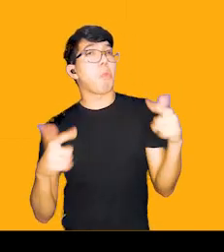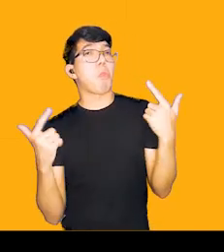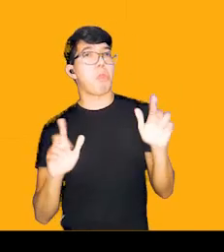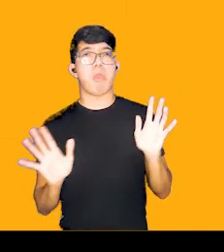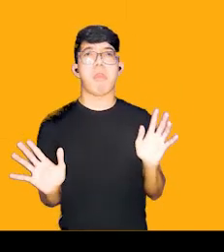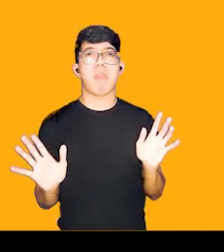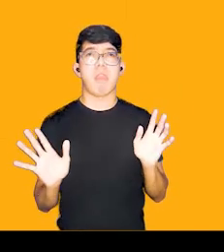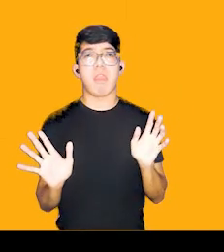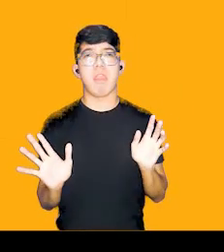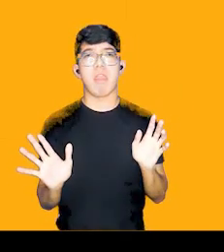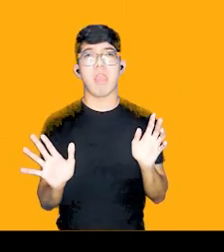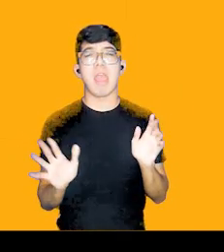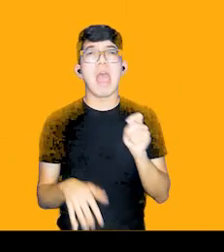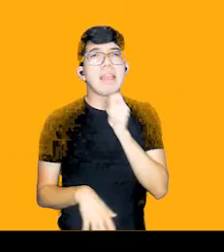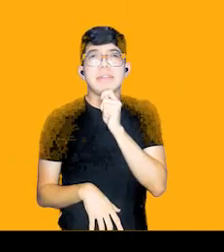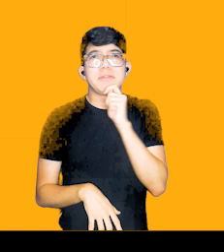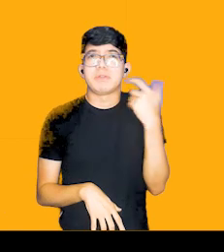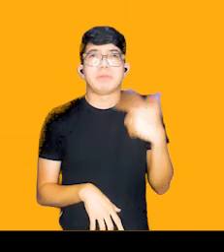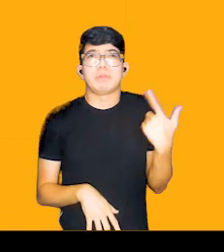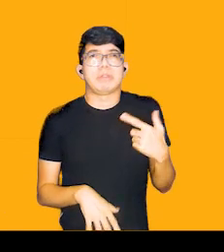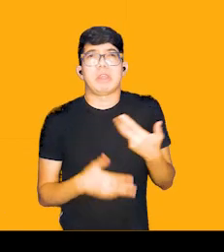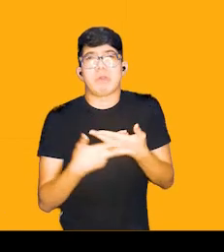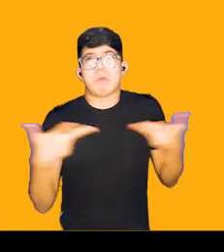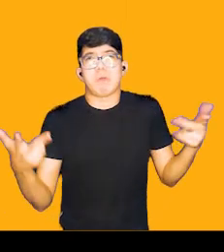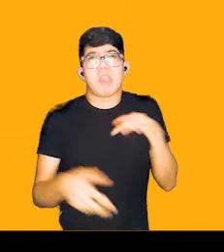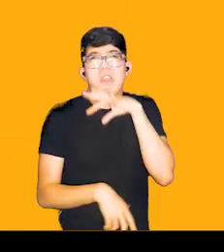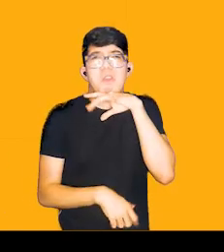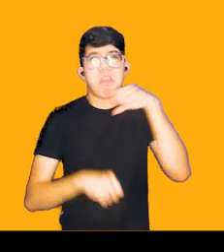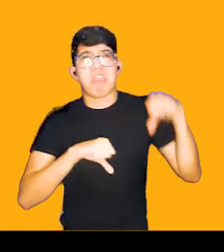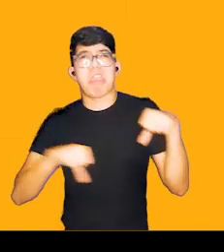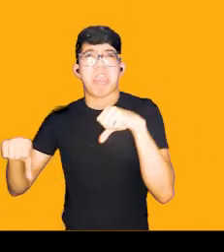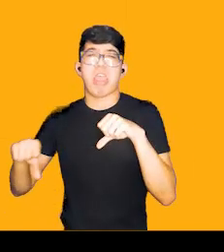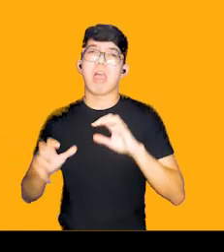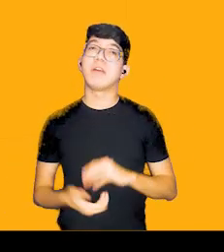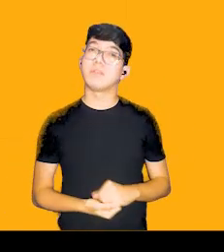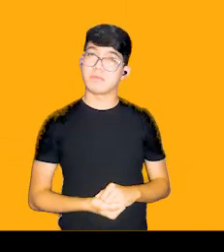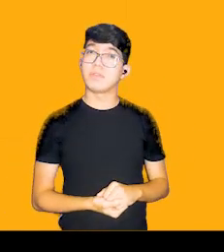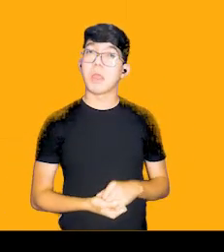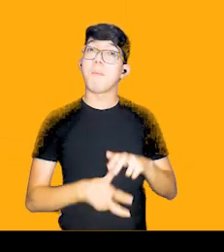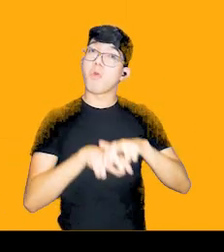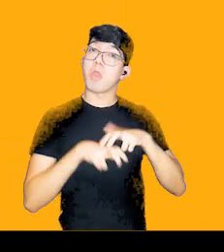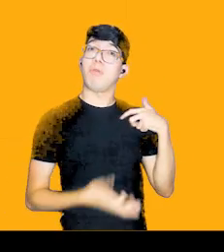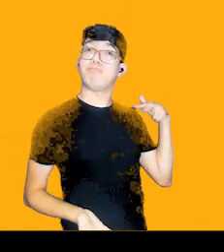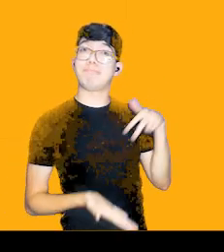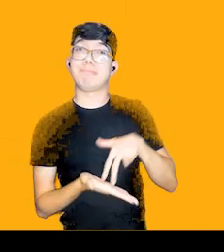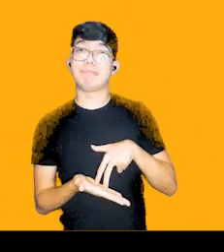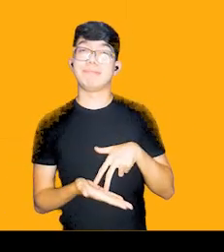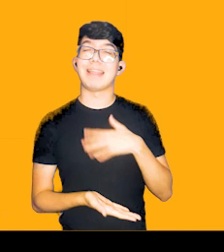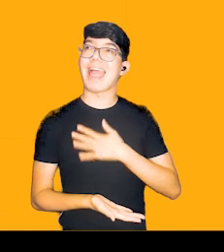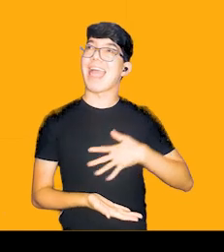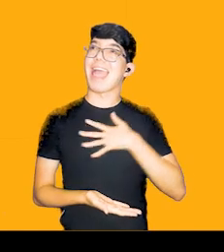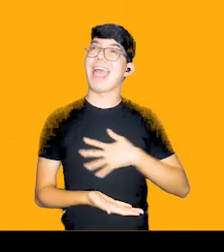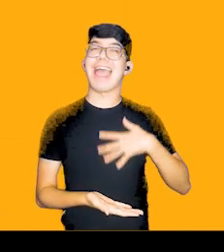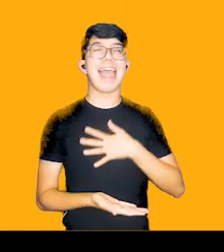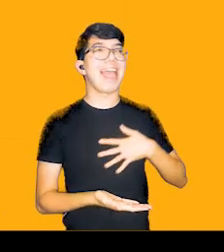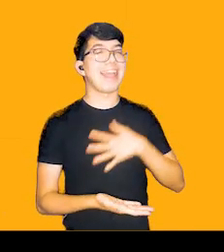as pessoas da cidade ainda não estavam aqui em Fortaleza quando eu cheguei. Então, para mim, foi um presente,